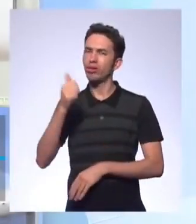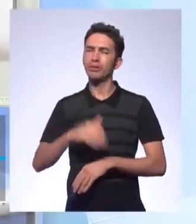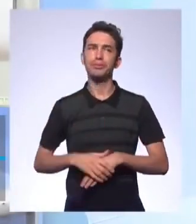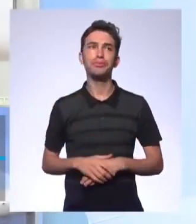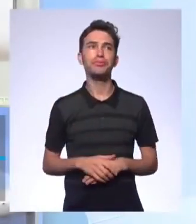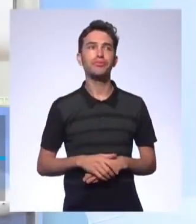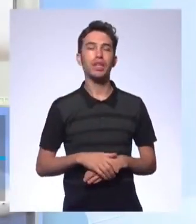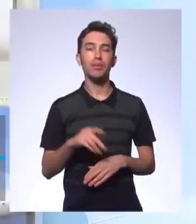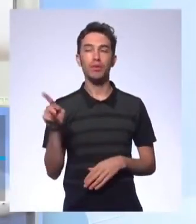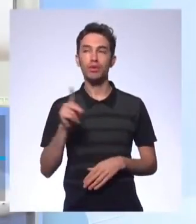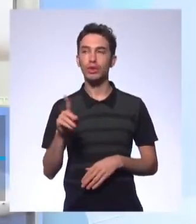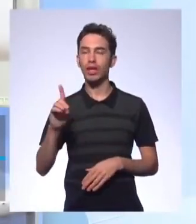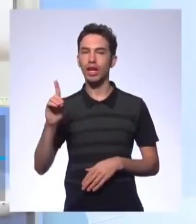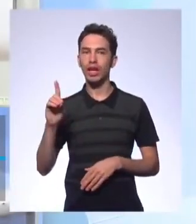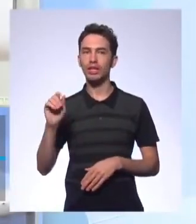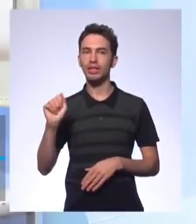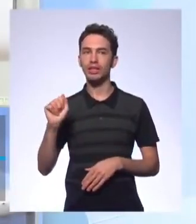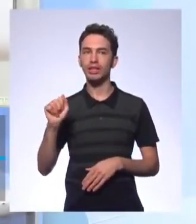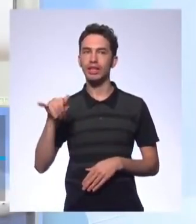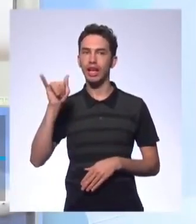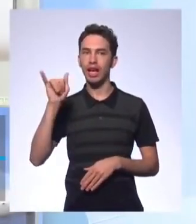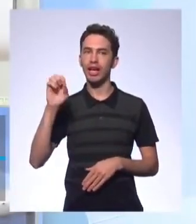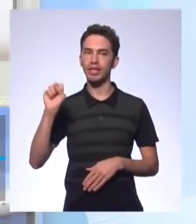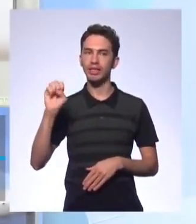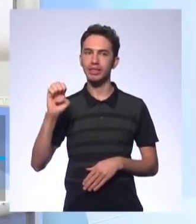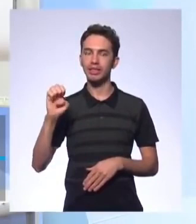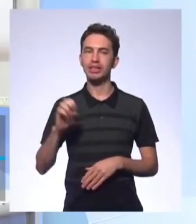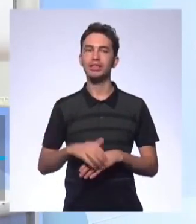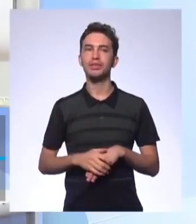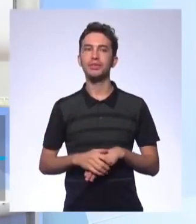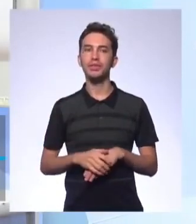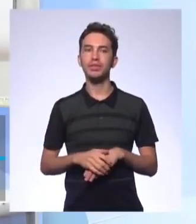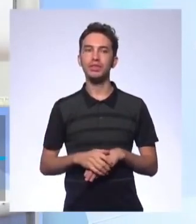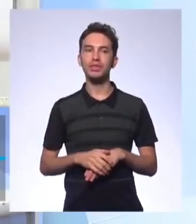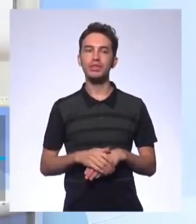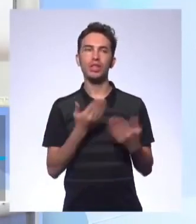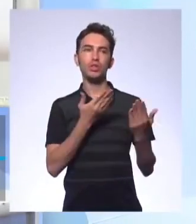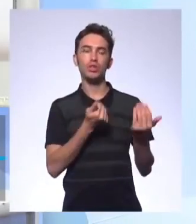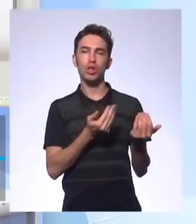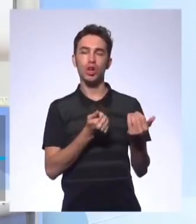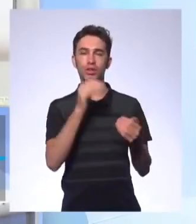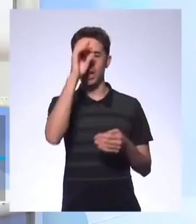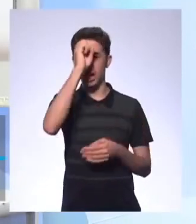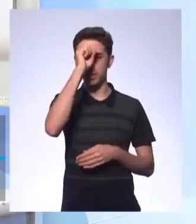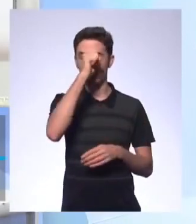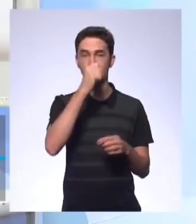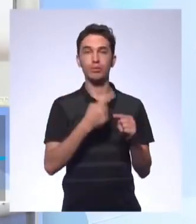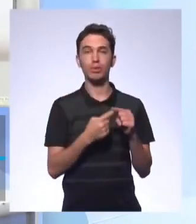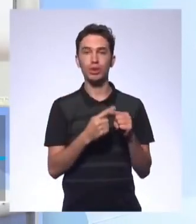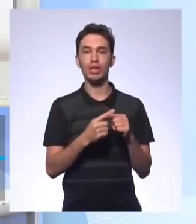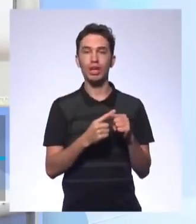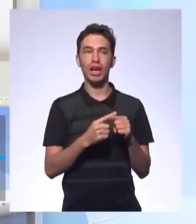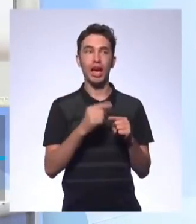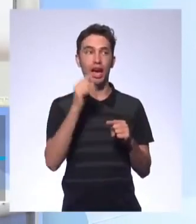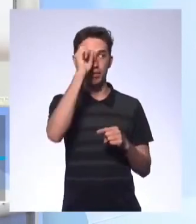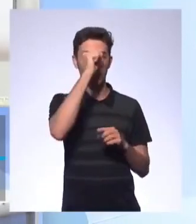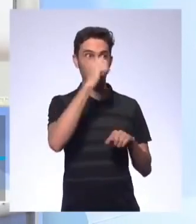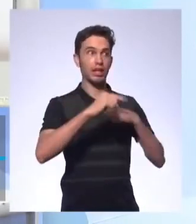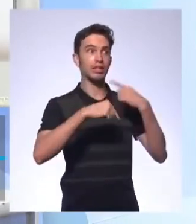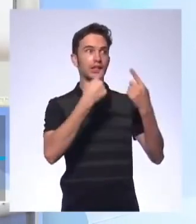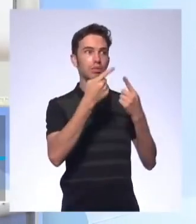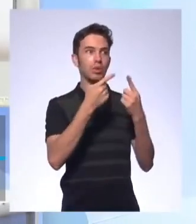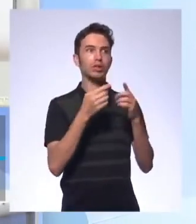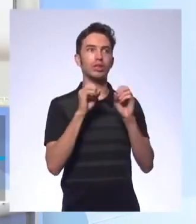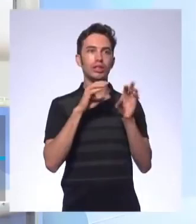Pro Daisy, Daisy Alice. São jovens aprendizes, pois precisam aprender para posteriormente nos ensinar.